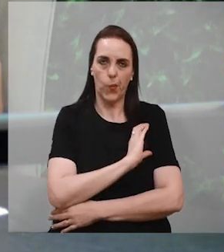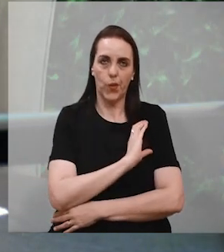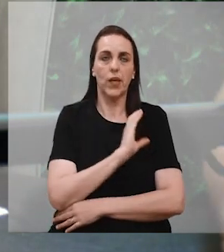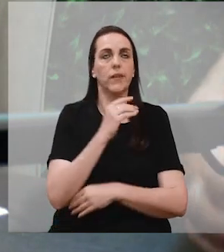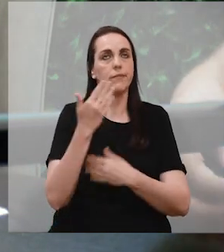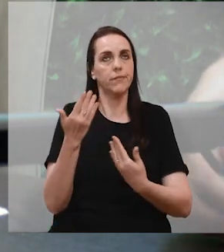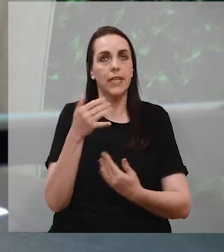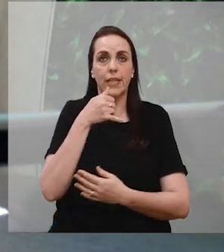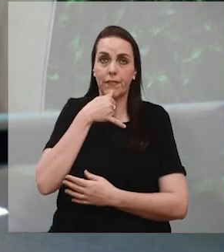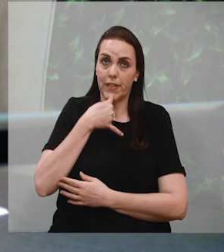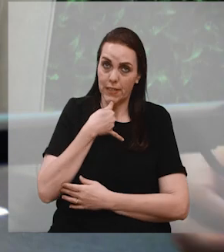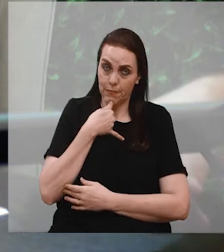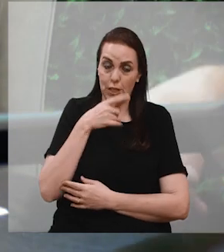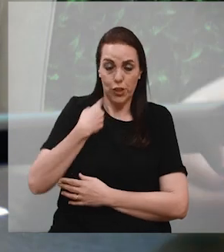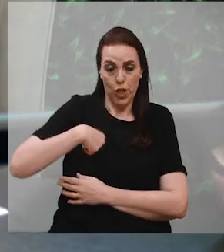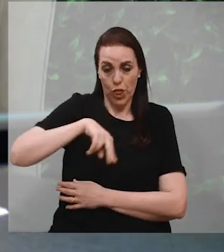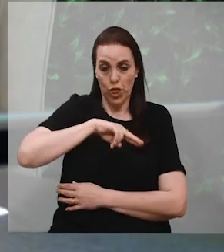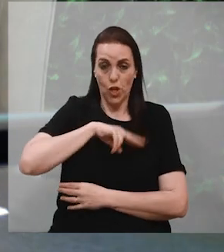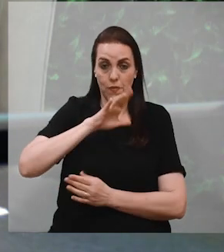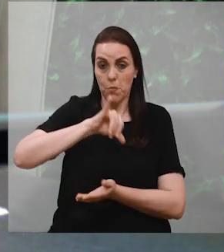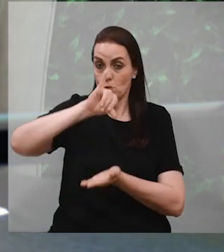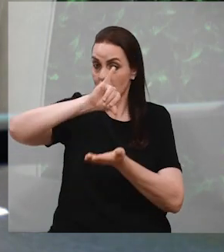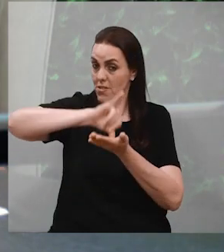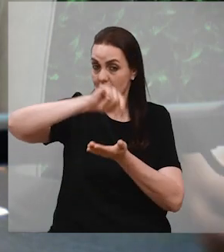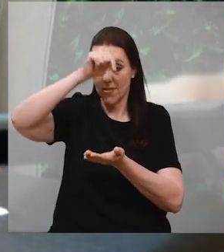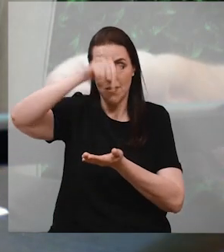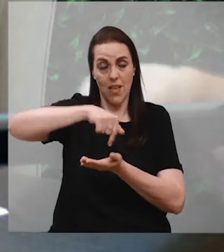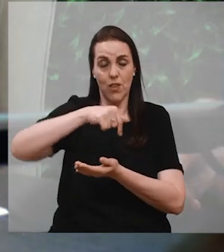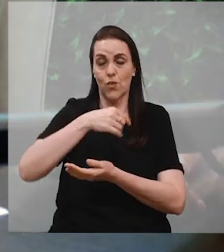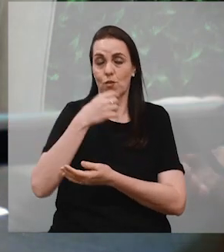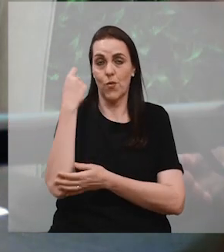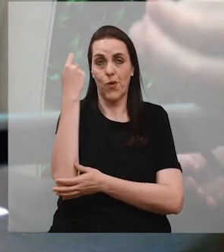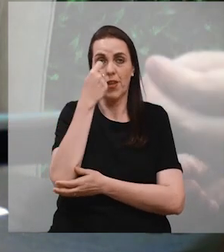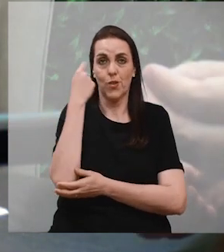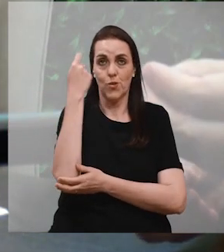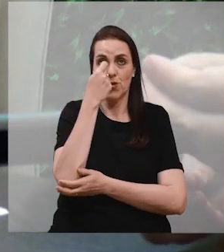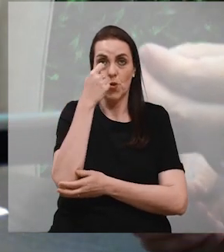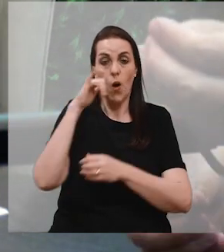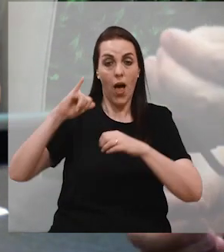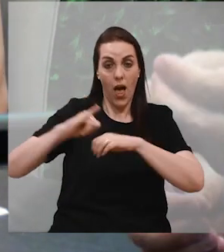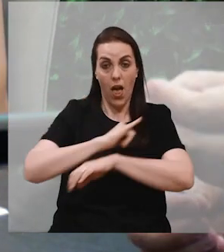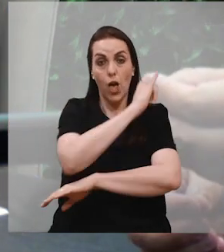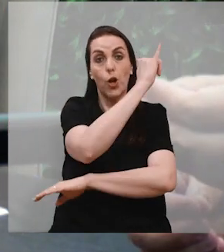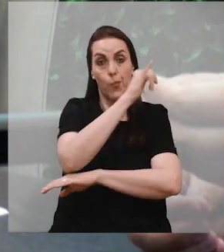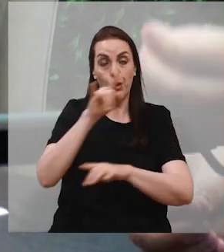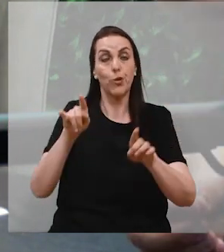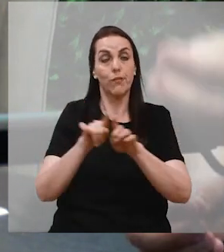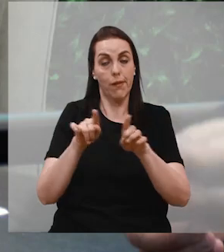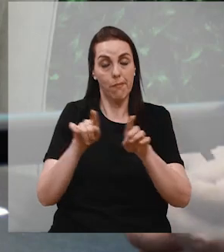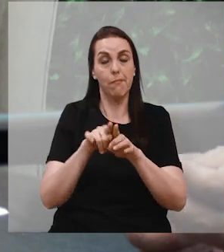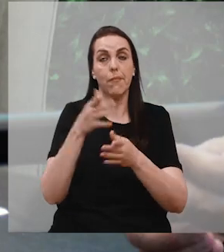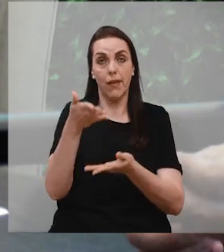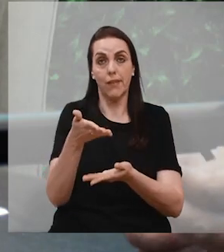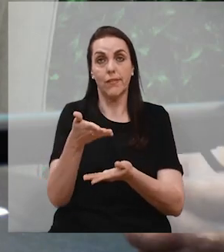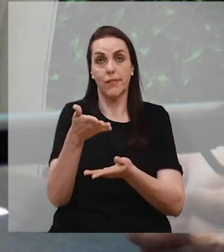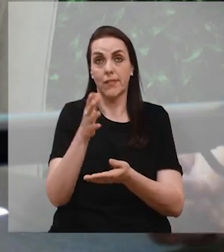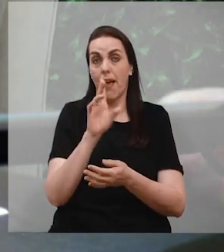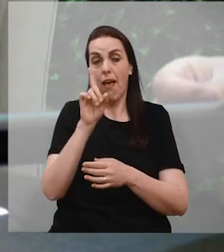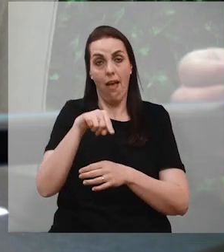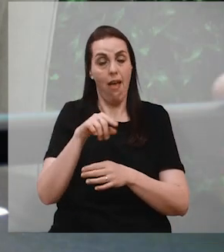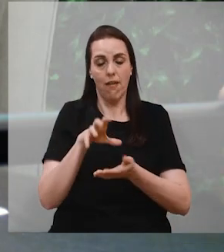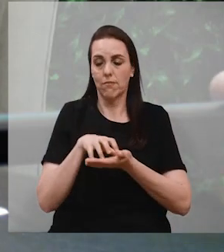de a gente continuar a ser o centro do Rio Grande do Sul, porque o aeroporto também, a Rafa fez uma matéria especial no aeroporto, pode nos